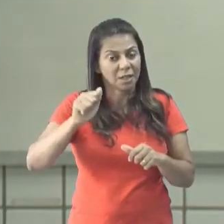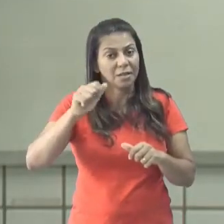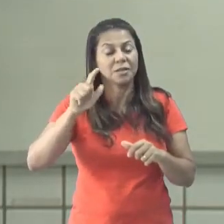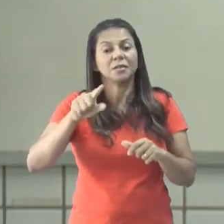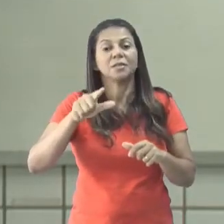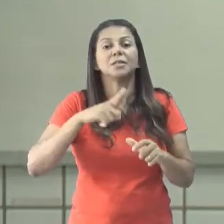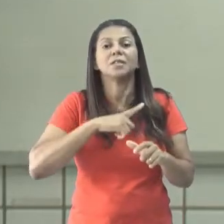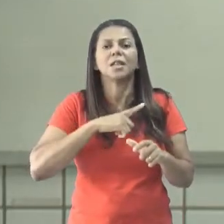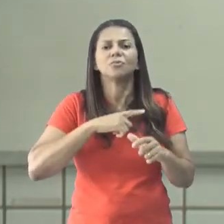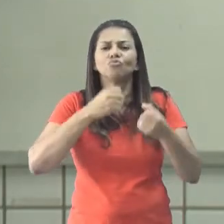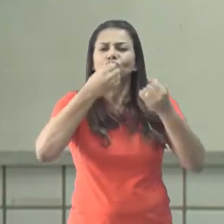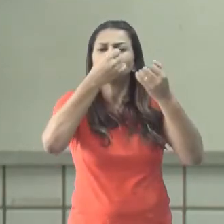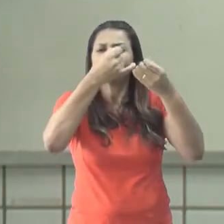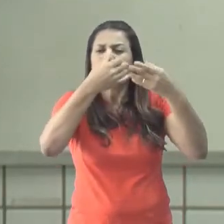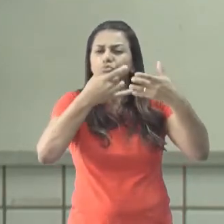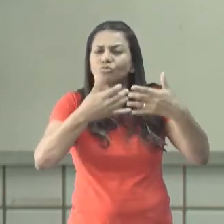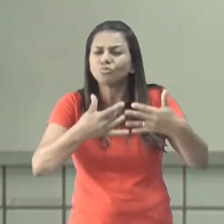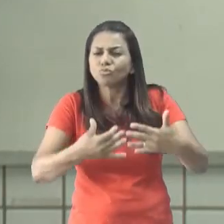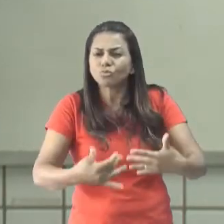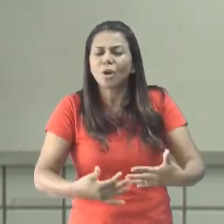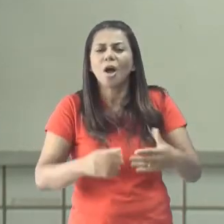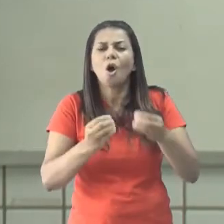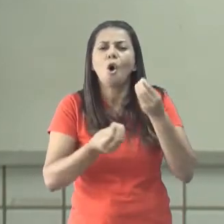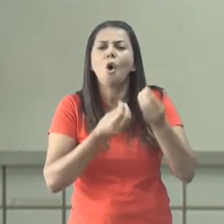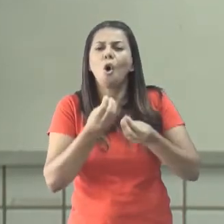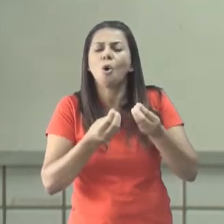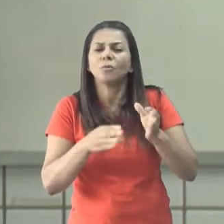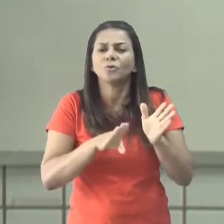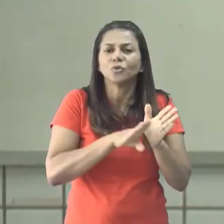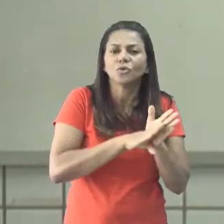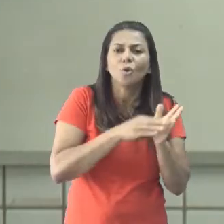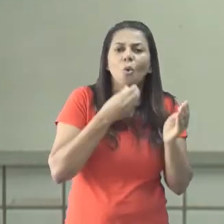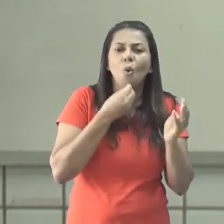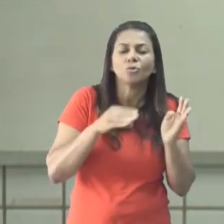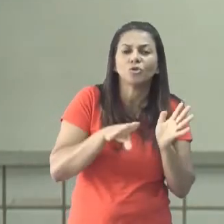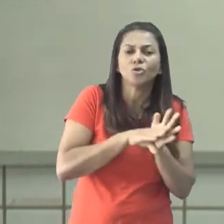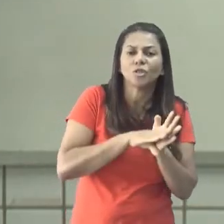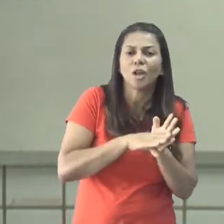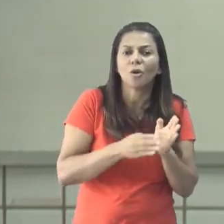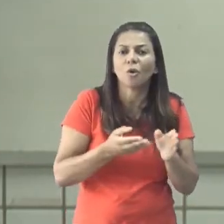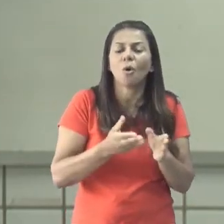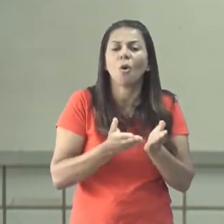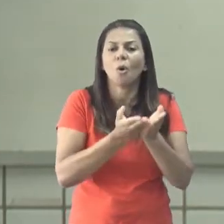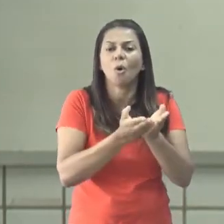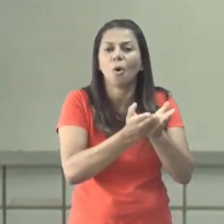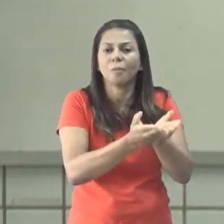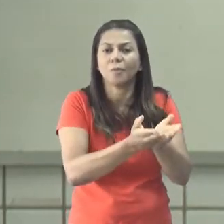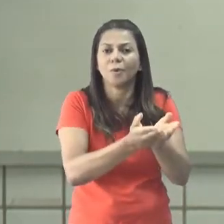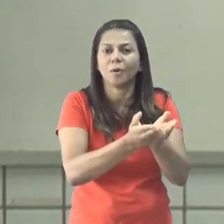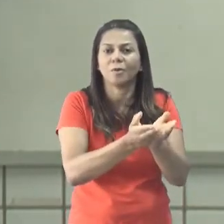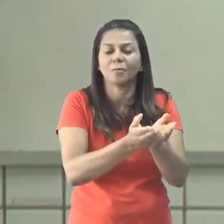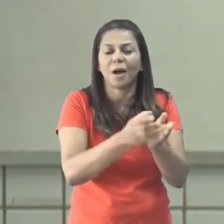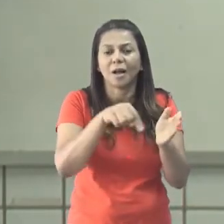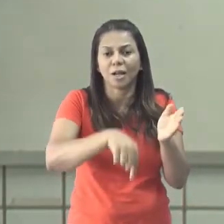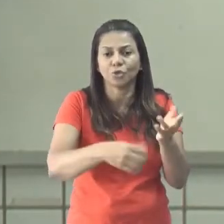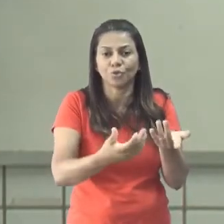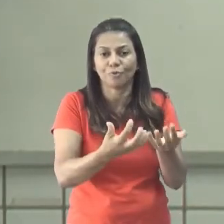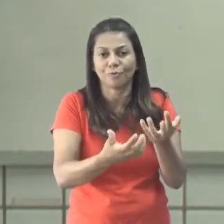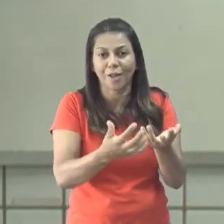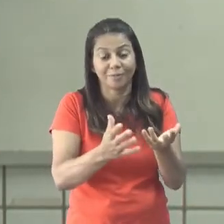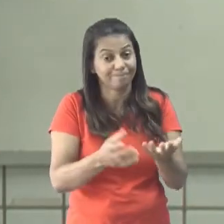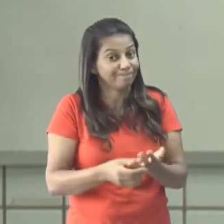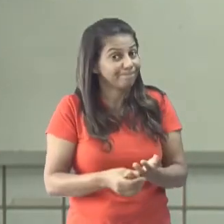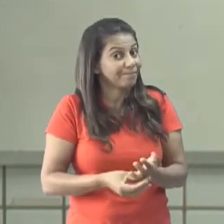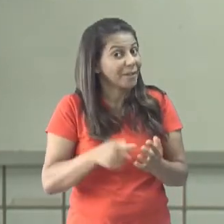uma descrição da cena. O fidalgo chegou ao porto e foi direto à barca do inferno. Essa é